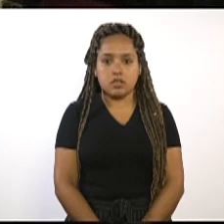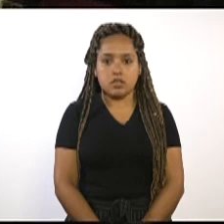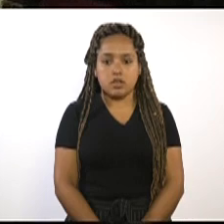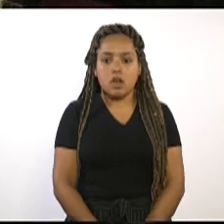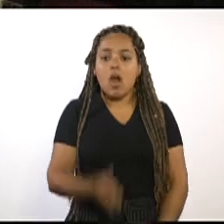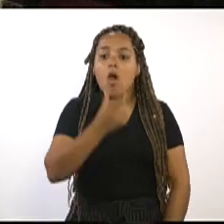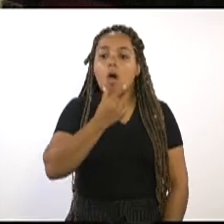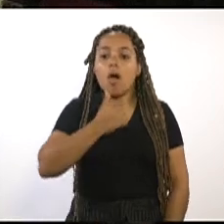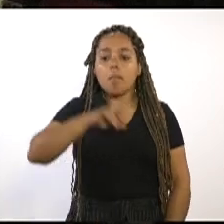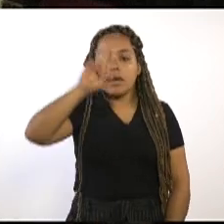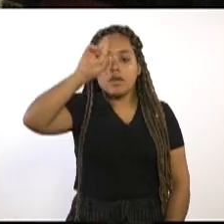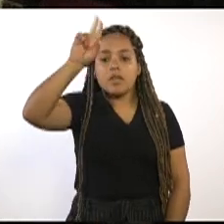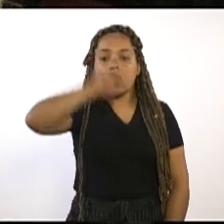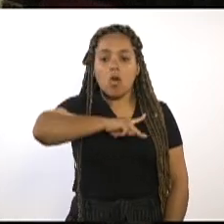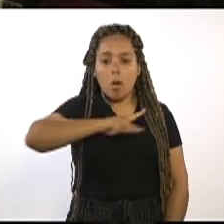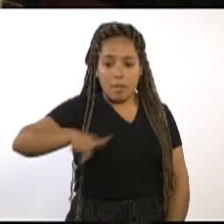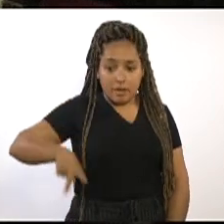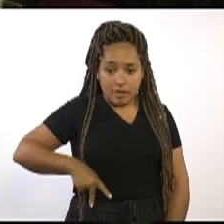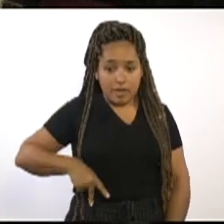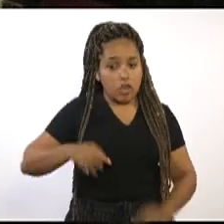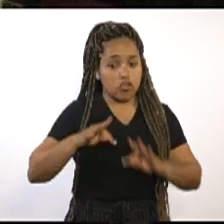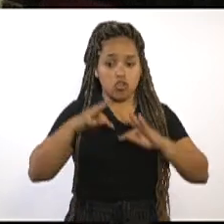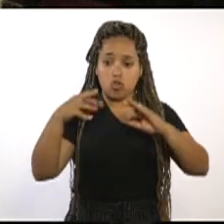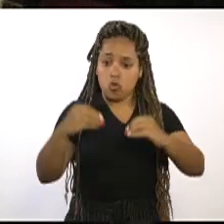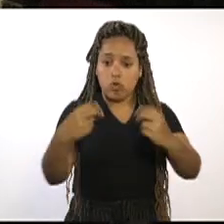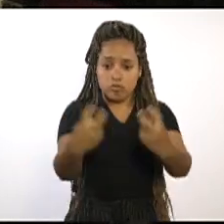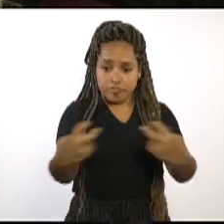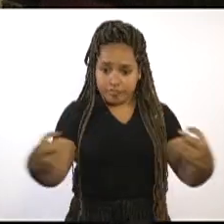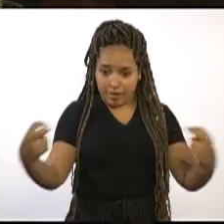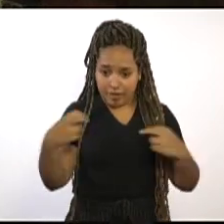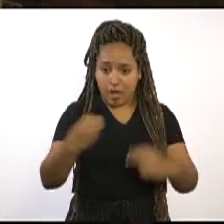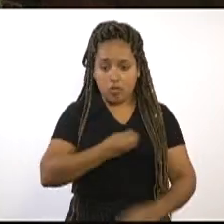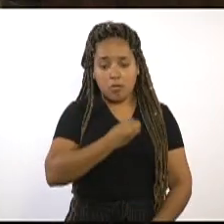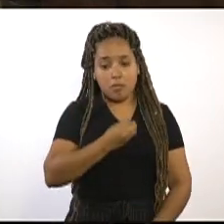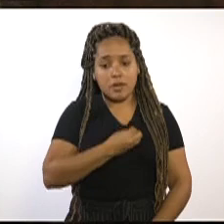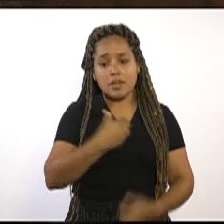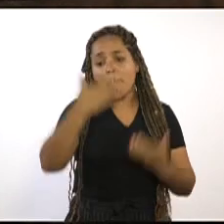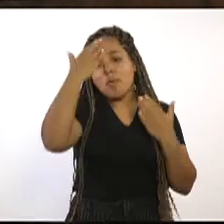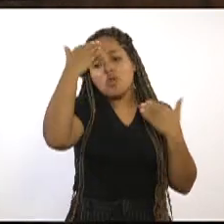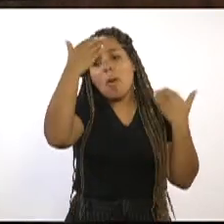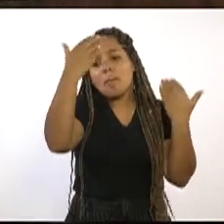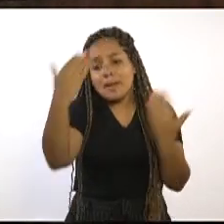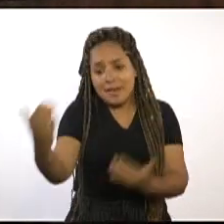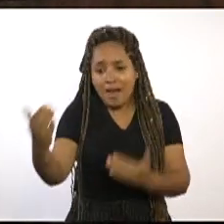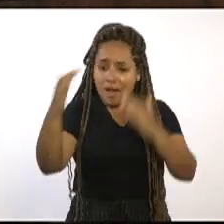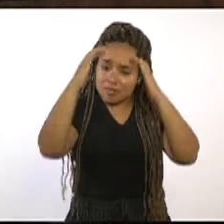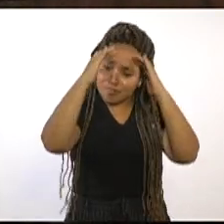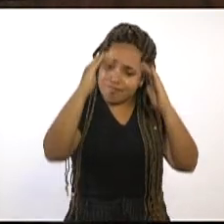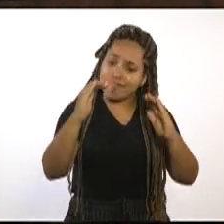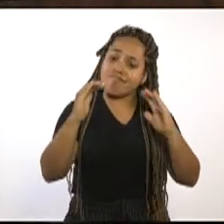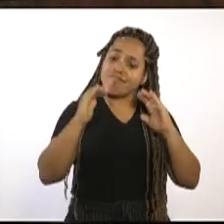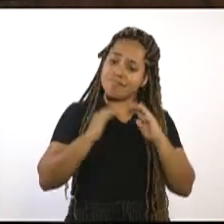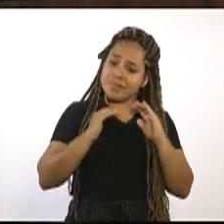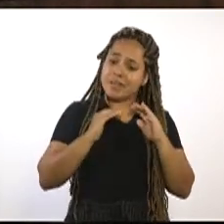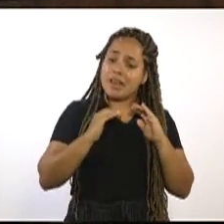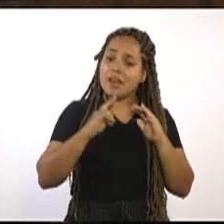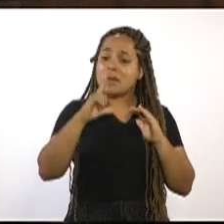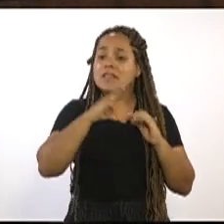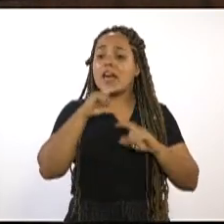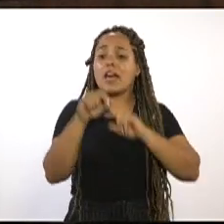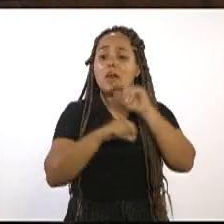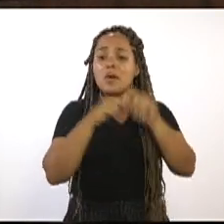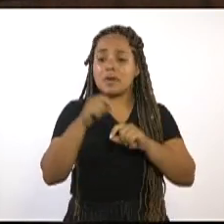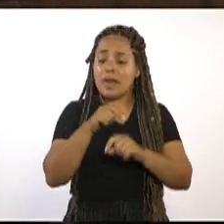Senhor presidente, demais colegas presentes, primeiro, uma honra poder vir aqui depois do deputado Luiz Paulo e essa aula que ele proferiu